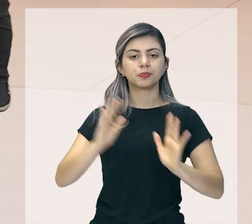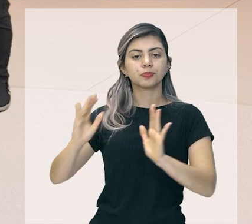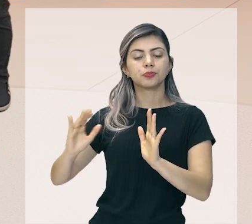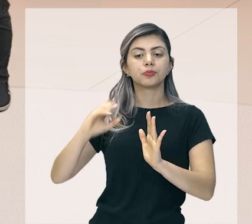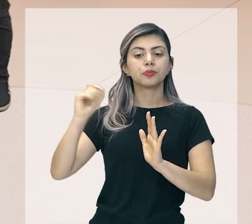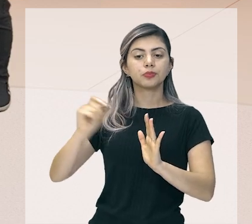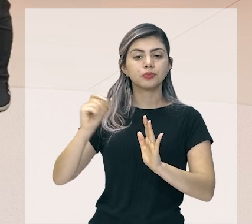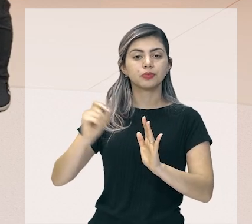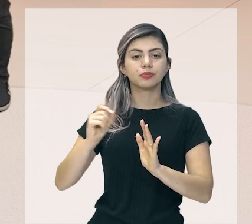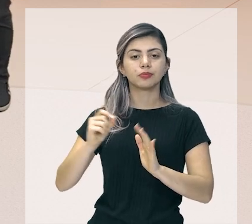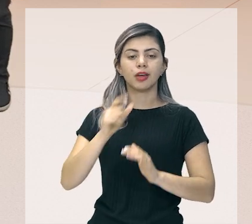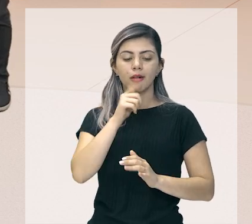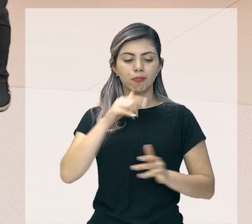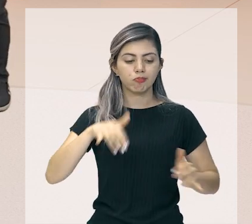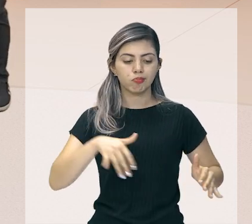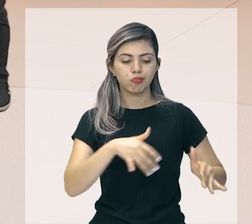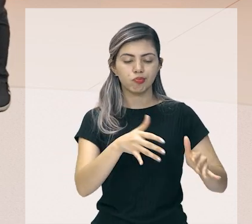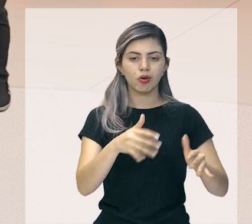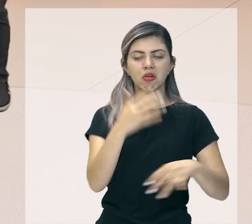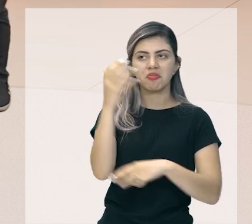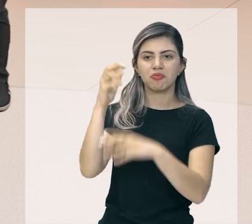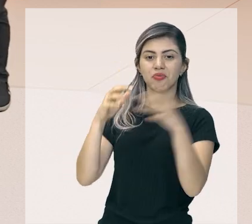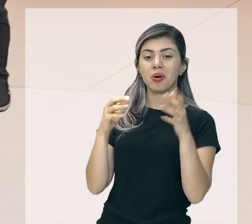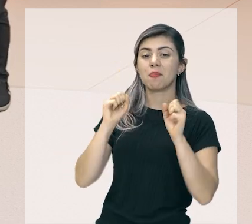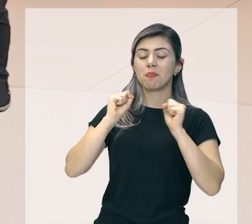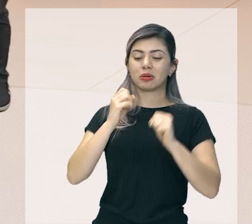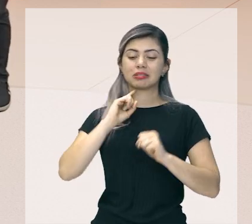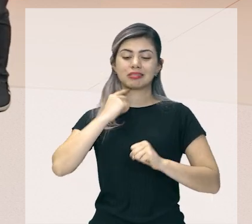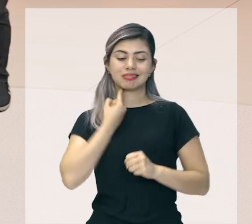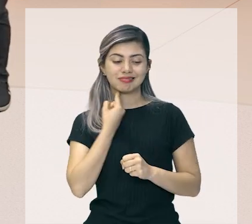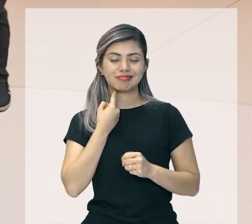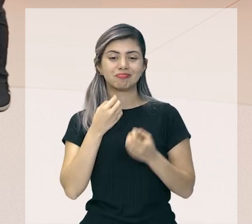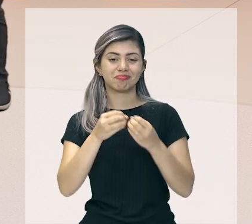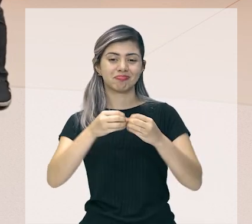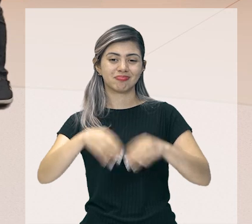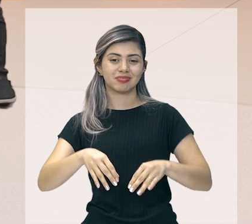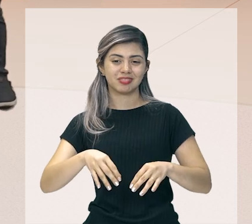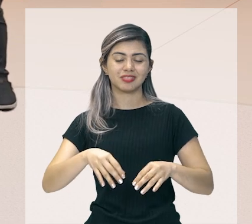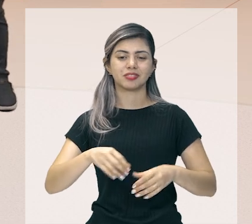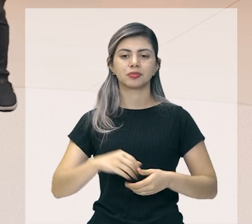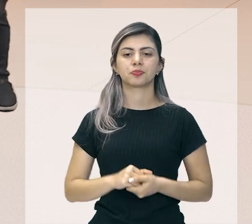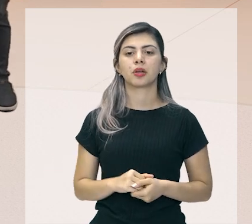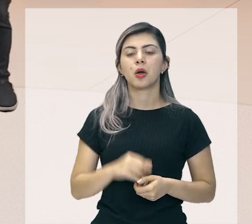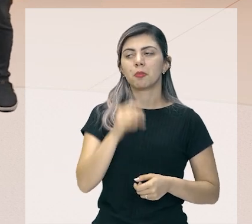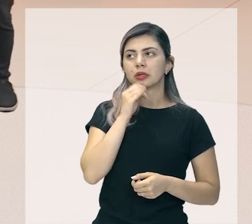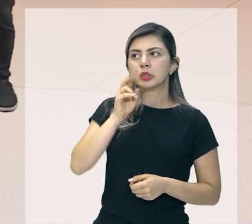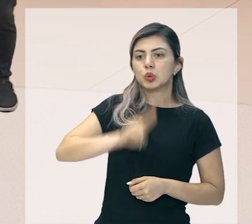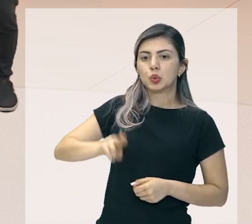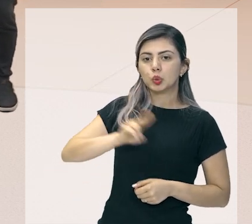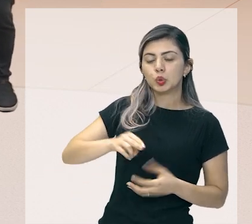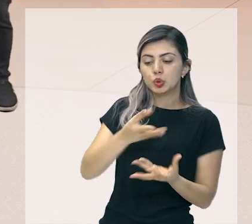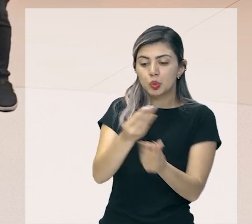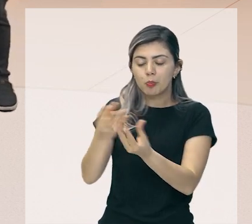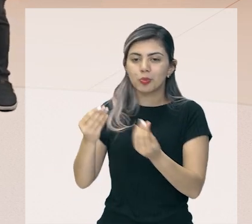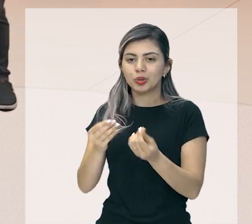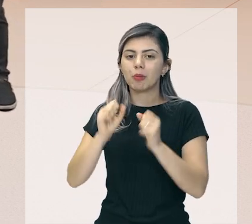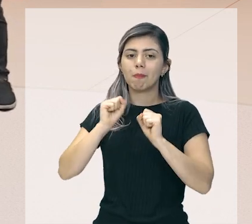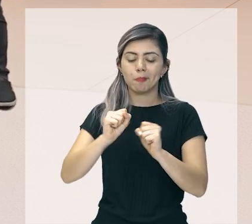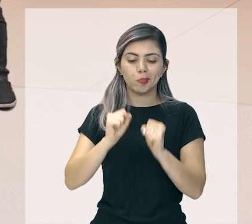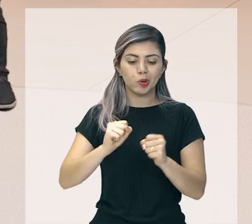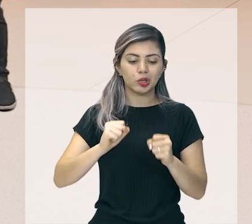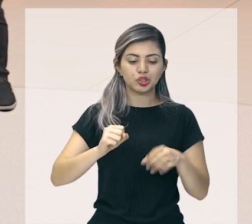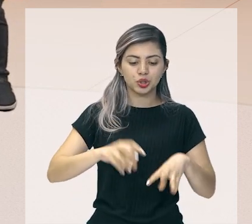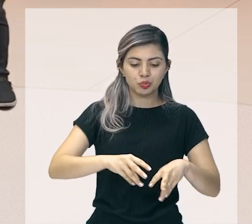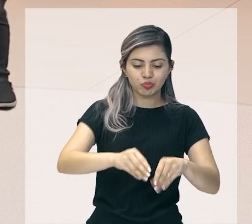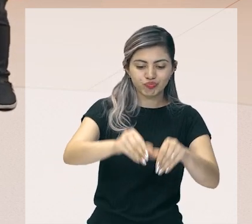aí, ó, temos a degradação dos recursos naturais. Você vai acabar usando bastante, vai acabar gerando, né, contaminando o solo,